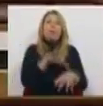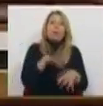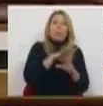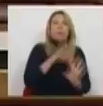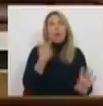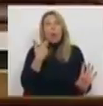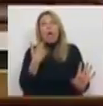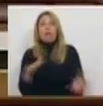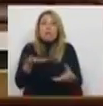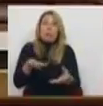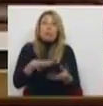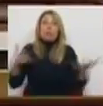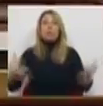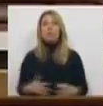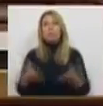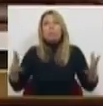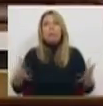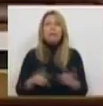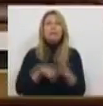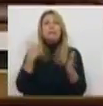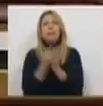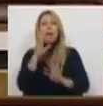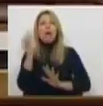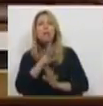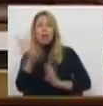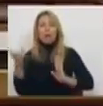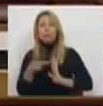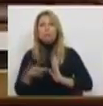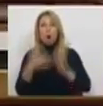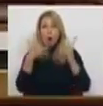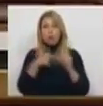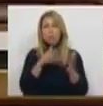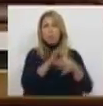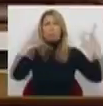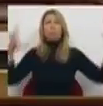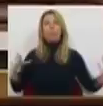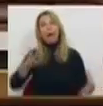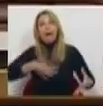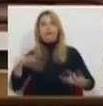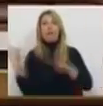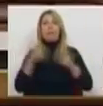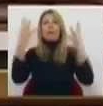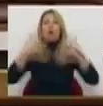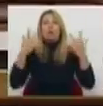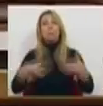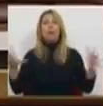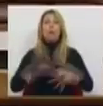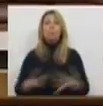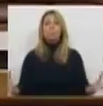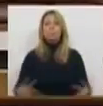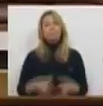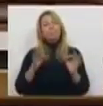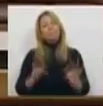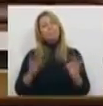e sempre a tentar colocar aquilo que não era do orçamento no debate orçamental. É paradigmático que quando o debate da